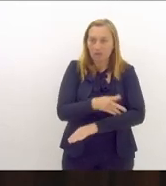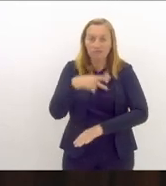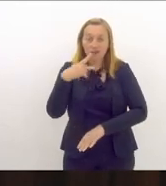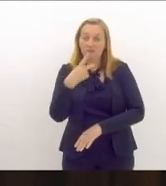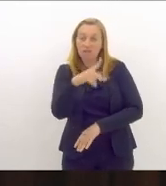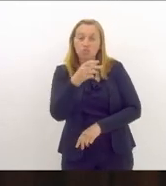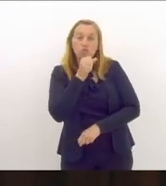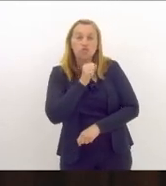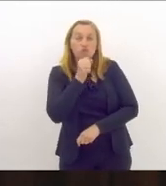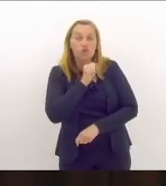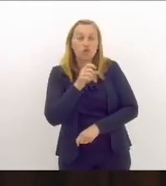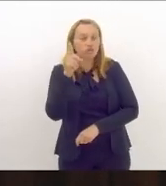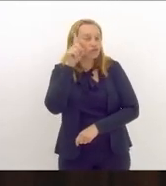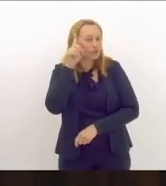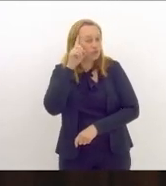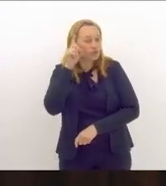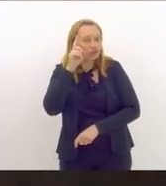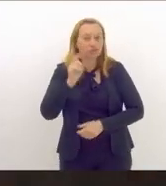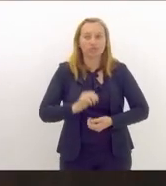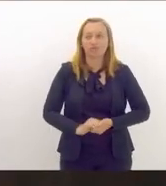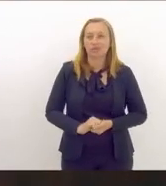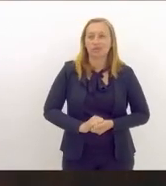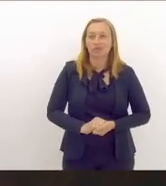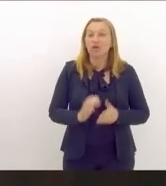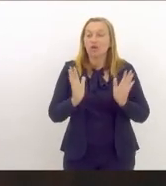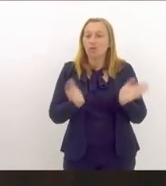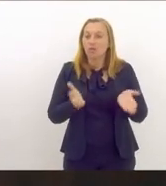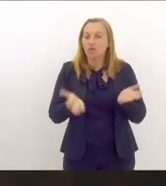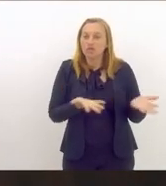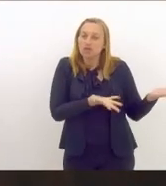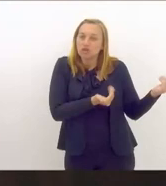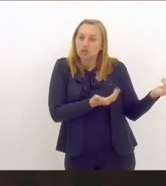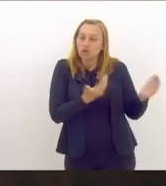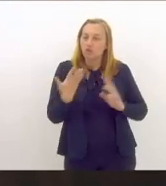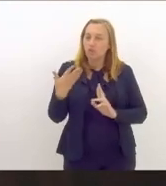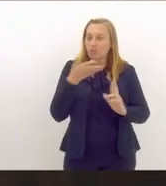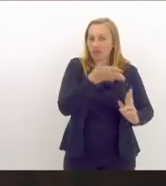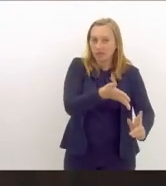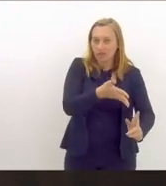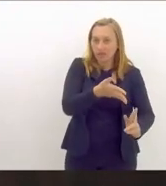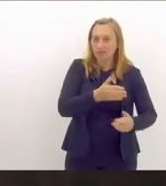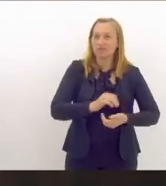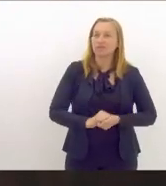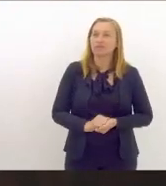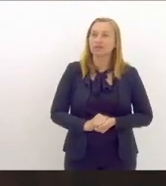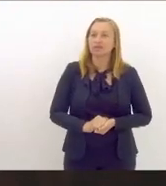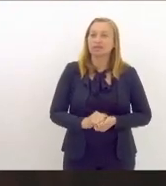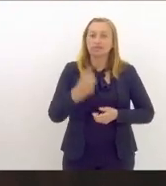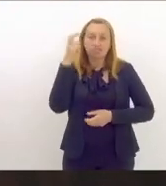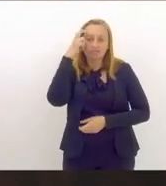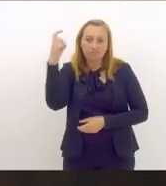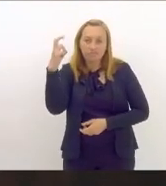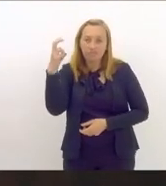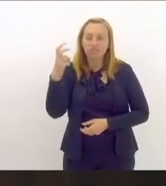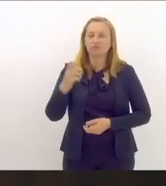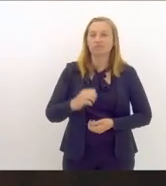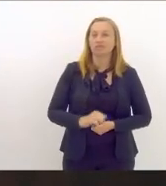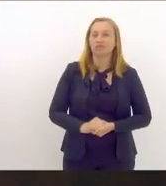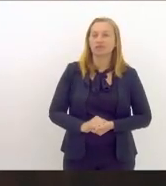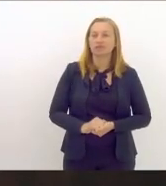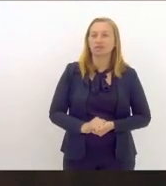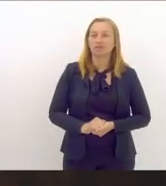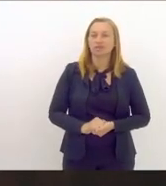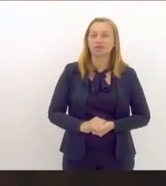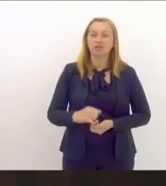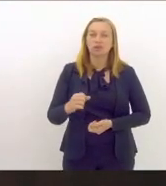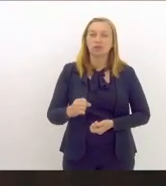avó no dia a dia. Hoje esse jovem é uma referência de inteligência e obstinação que